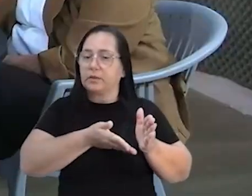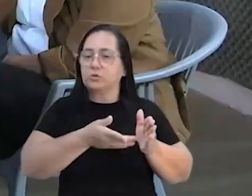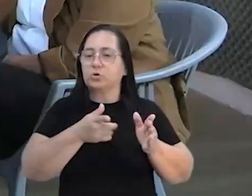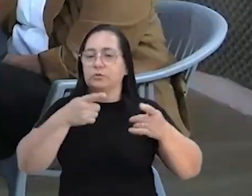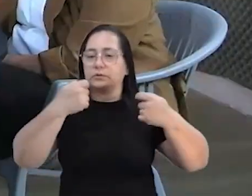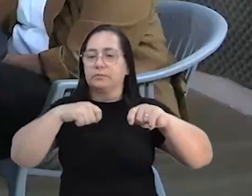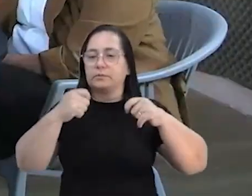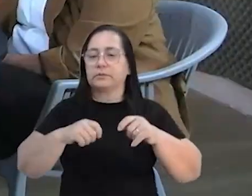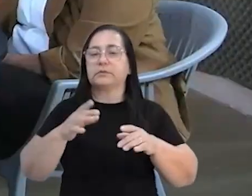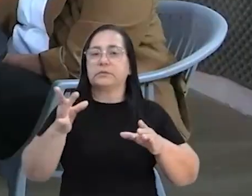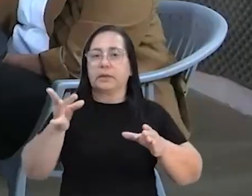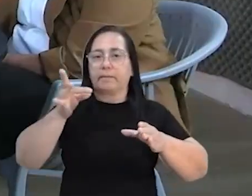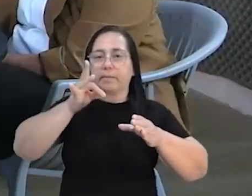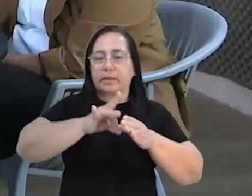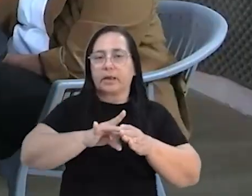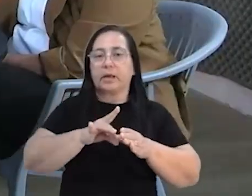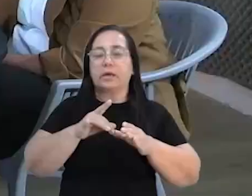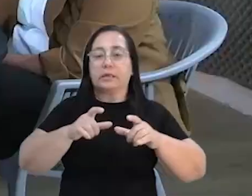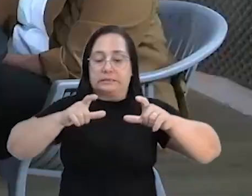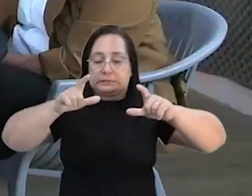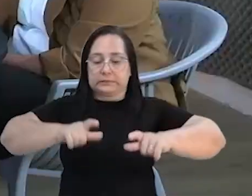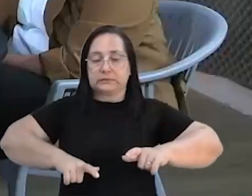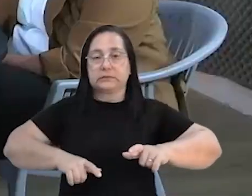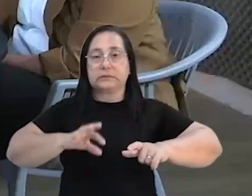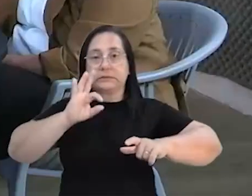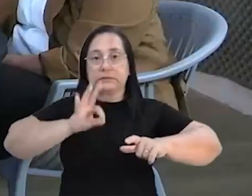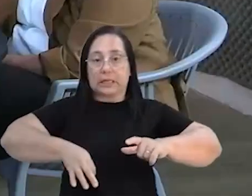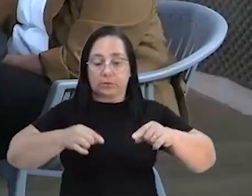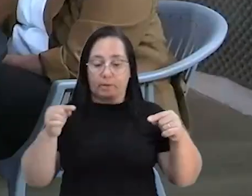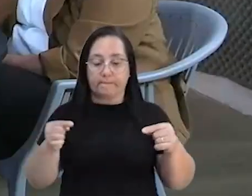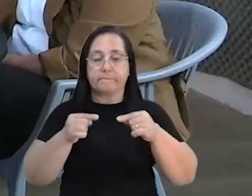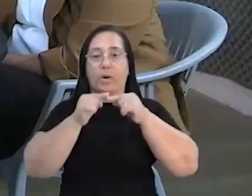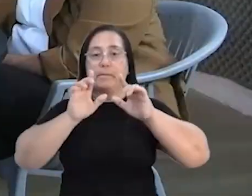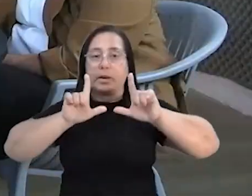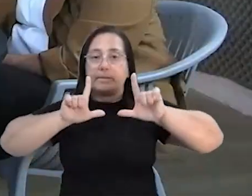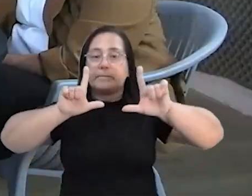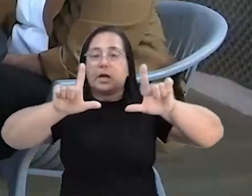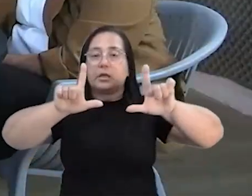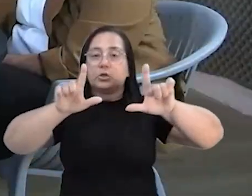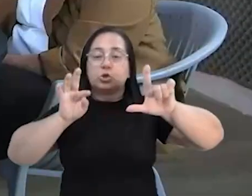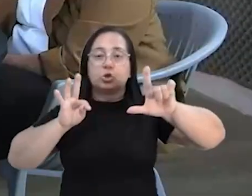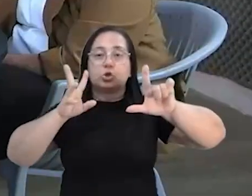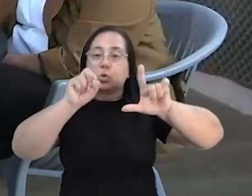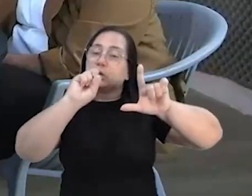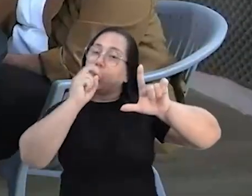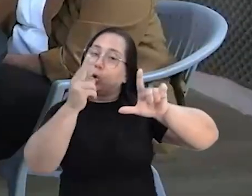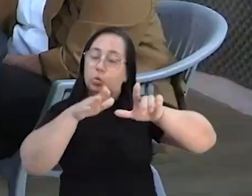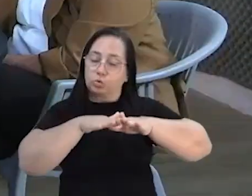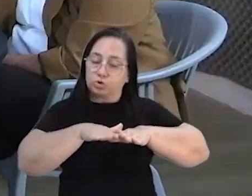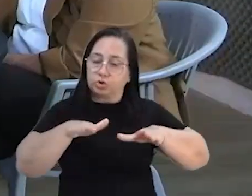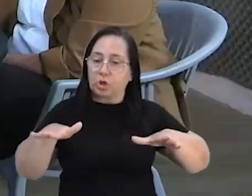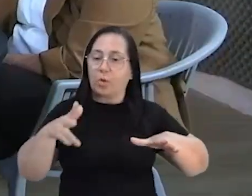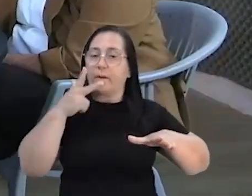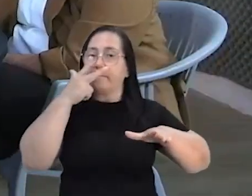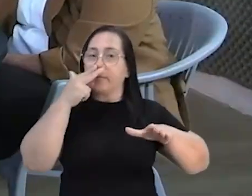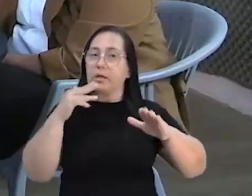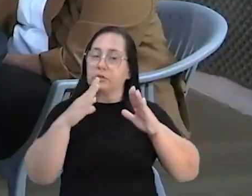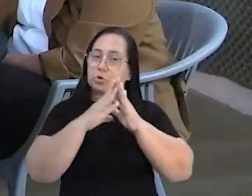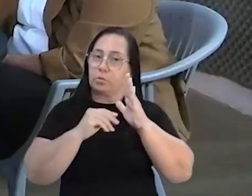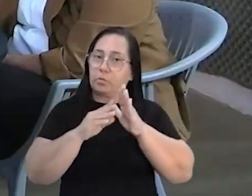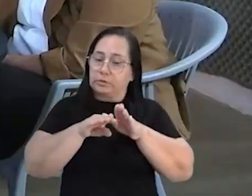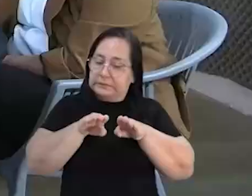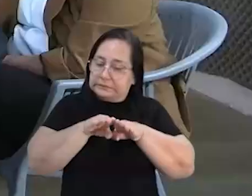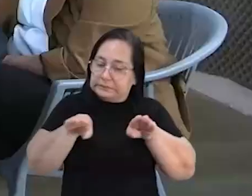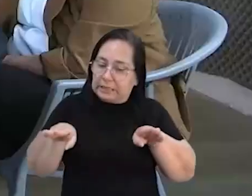tem que aplicar de determinada maneira para que ao final aquela parede toda ali ou aquele chão fique parecendo com o padrão que, sei lá, está